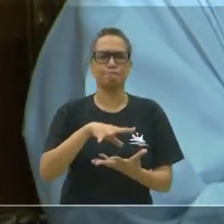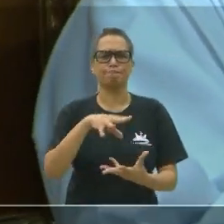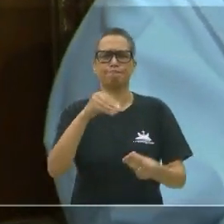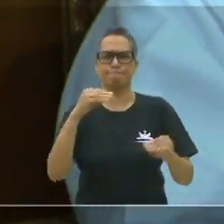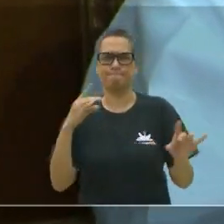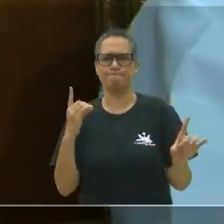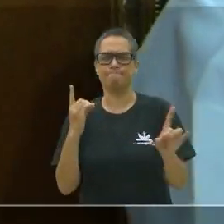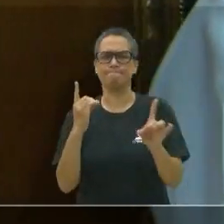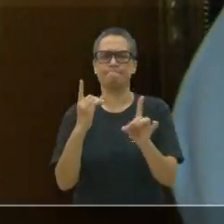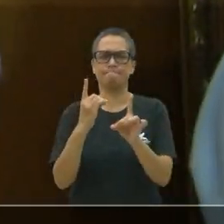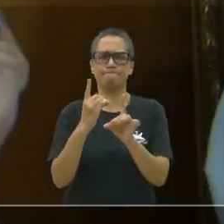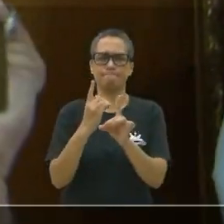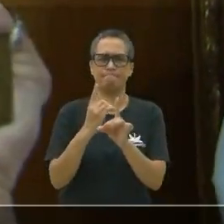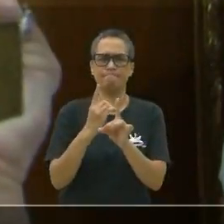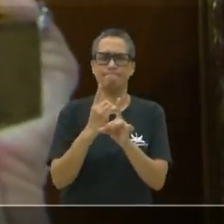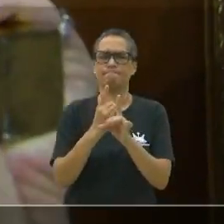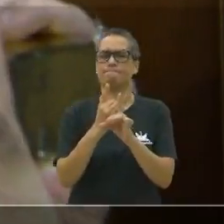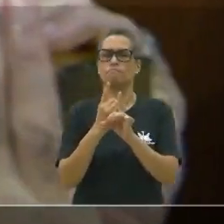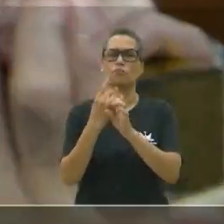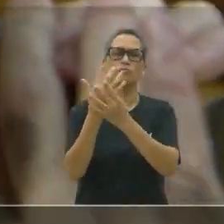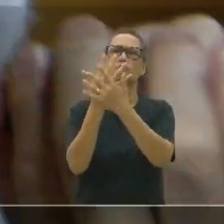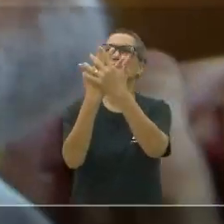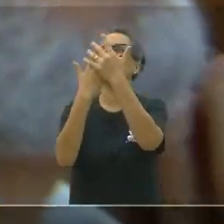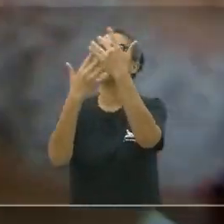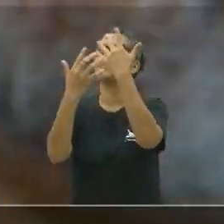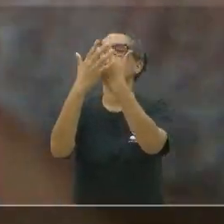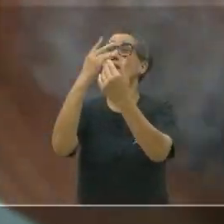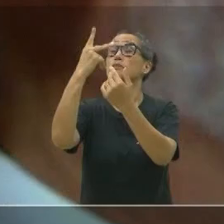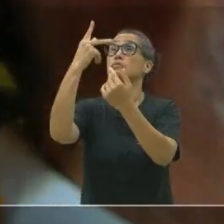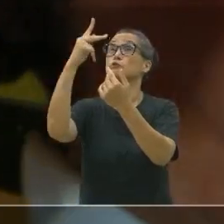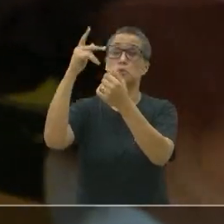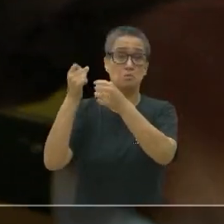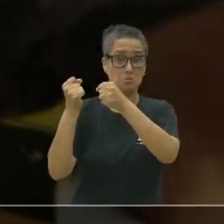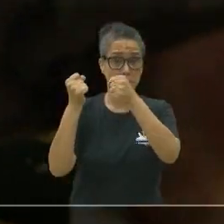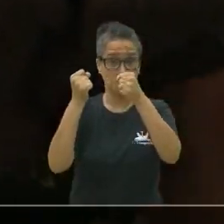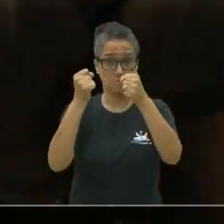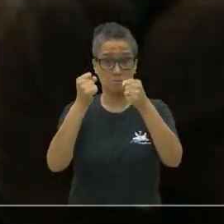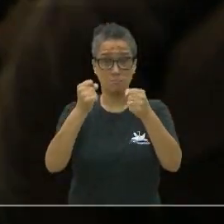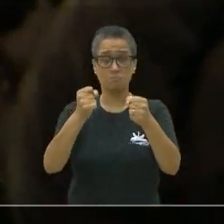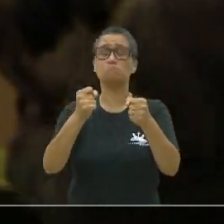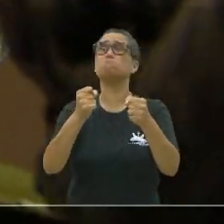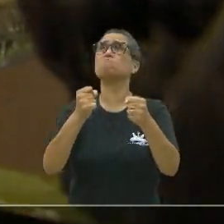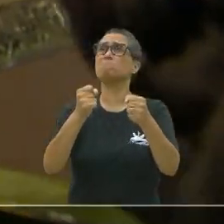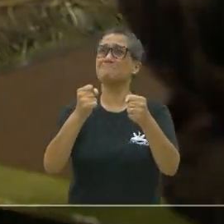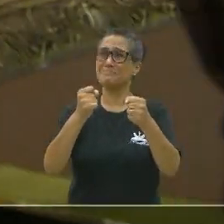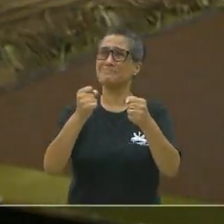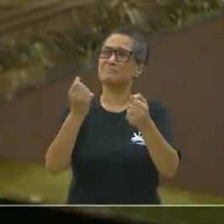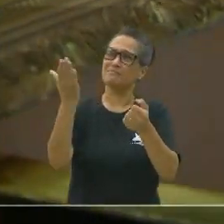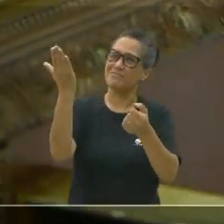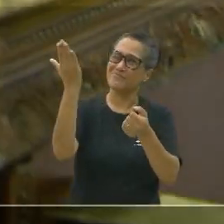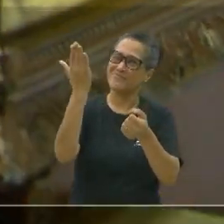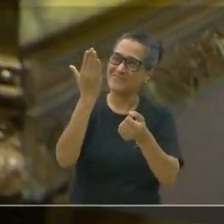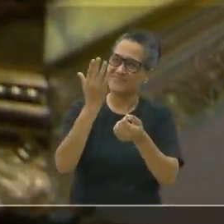encontrou. Tua mão poderosa veio e me